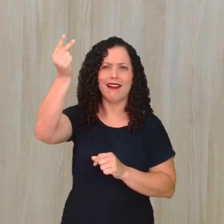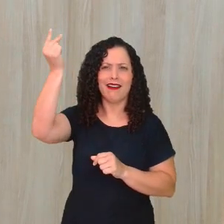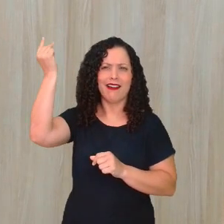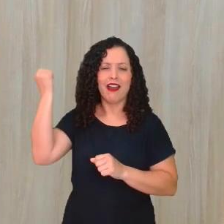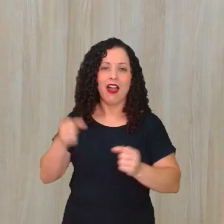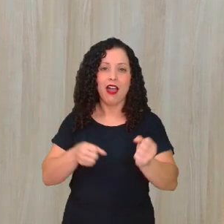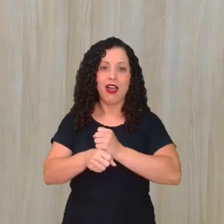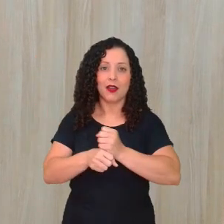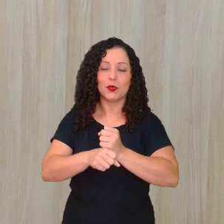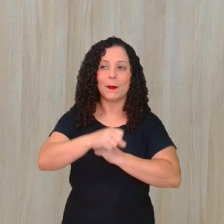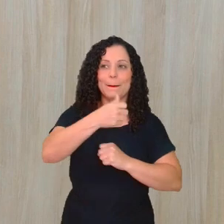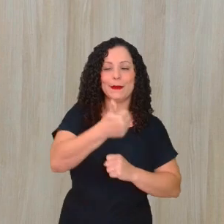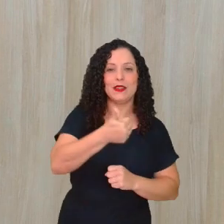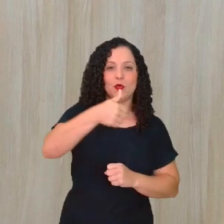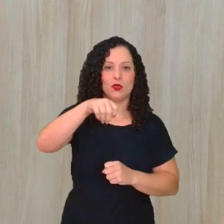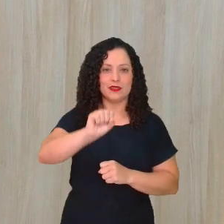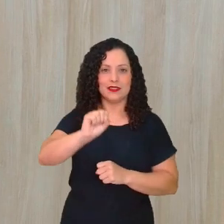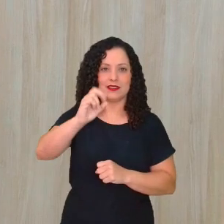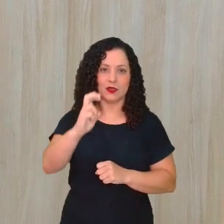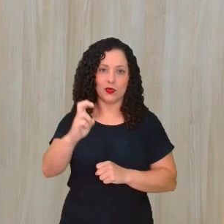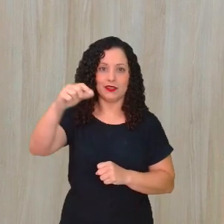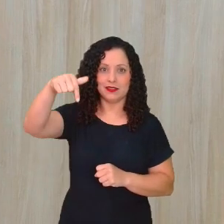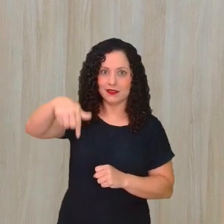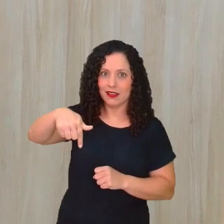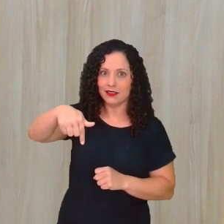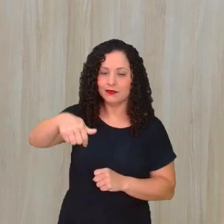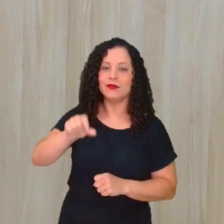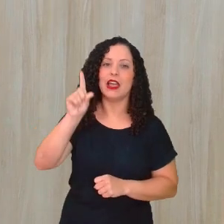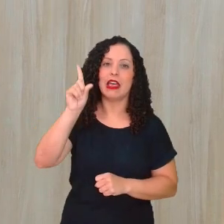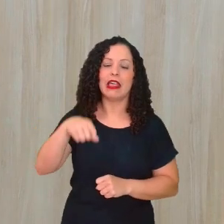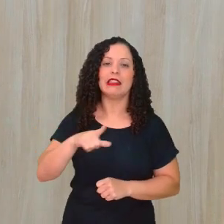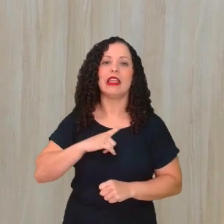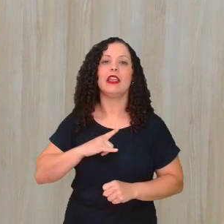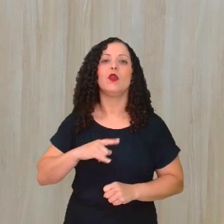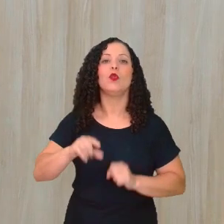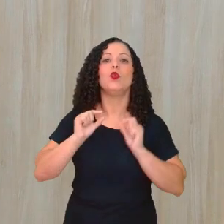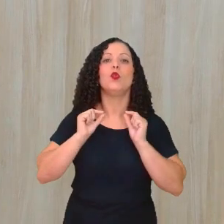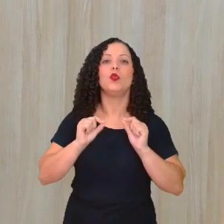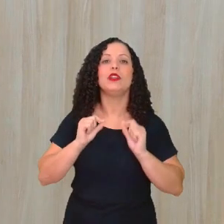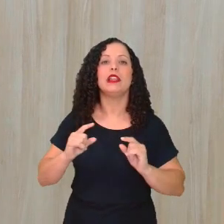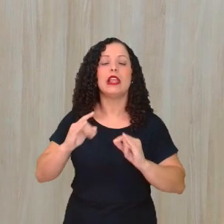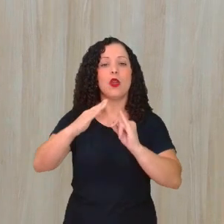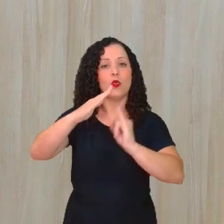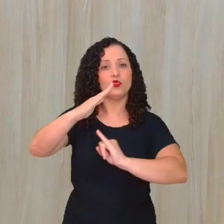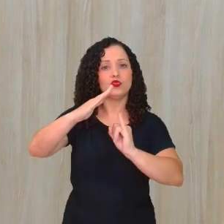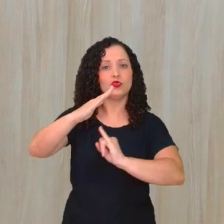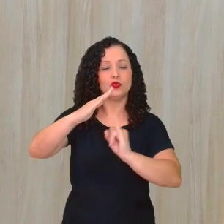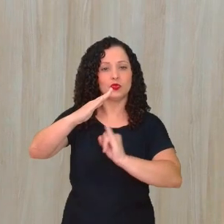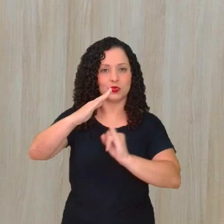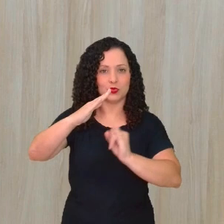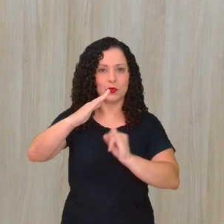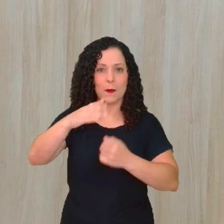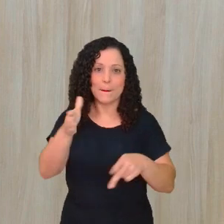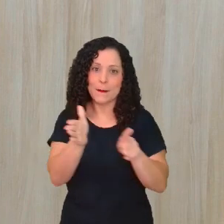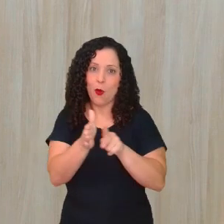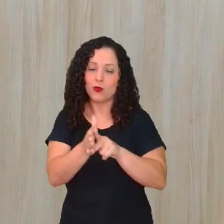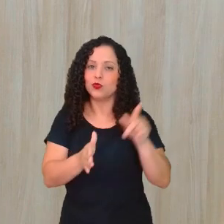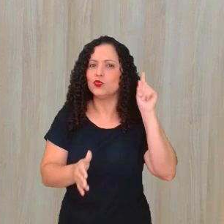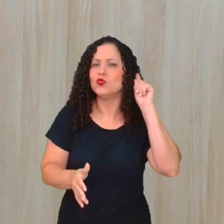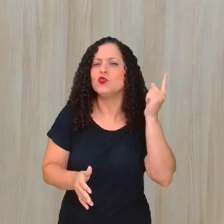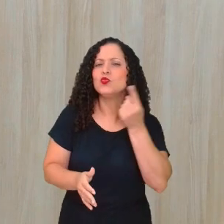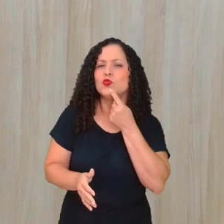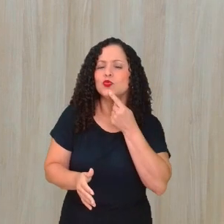exatamente em 1857, certo? Um Instituto Imperial de Surdos. Então, a data,